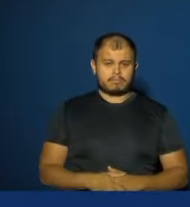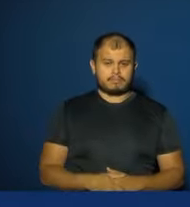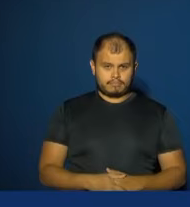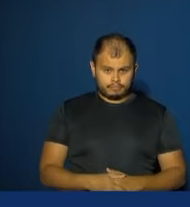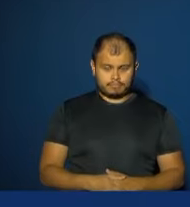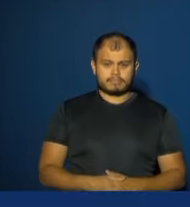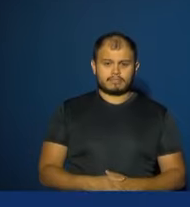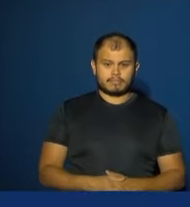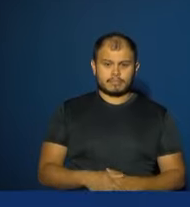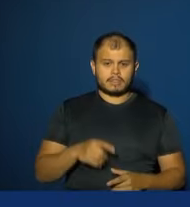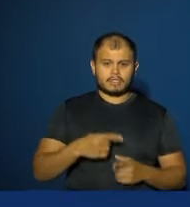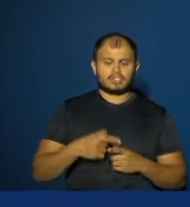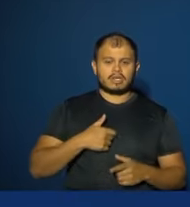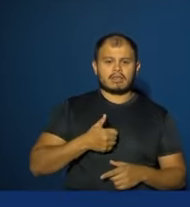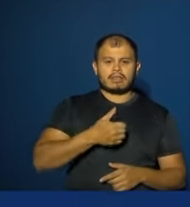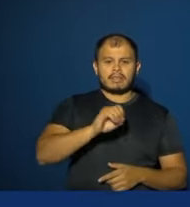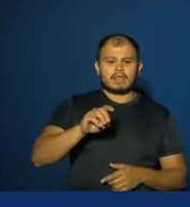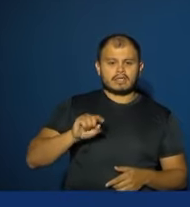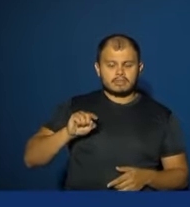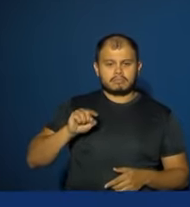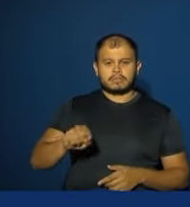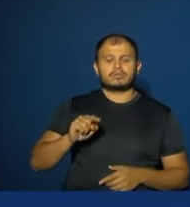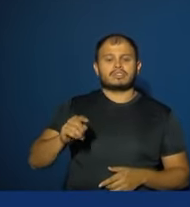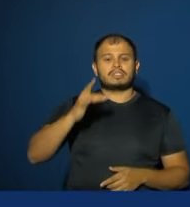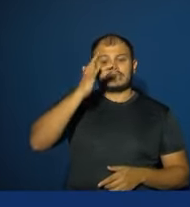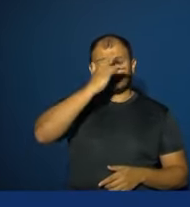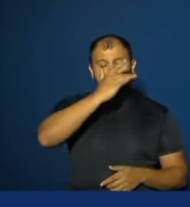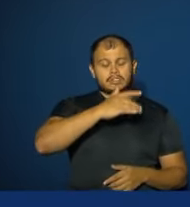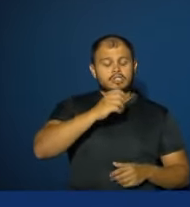Com empenho de 10 mil reais numa obra de 7 milhões.